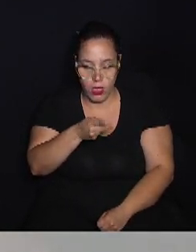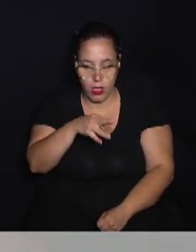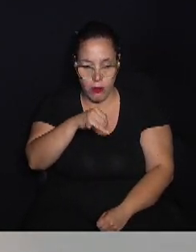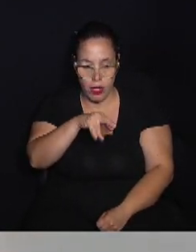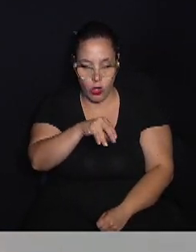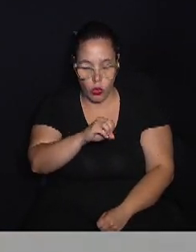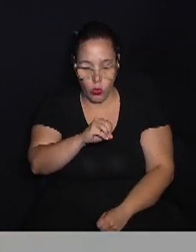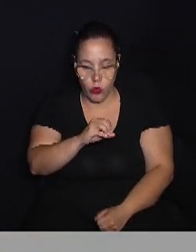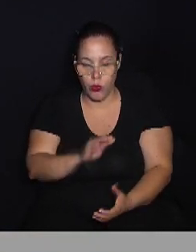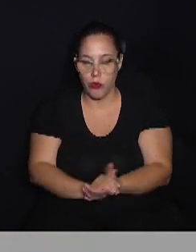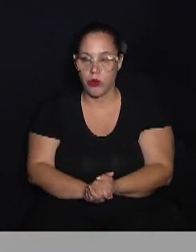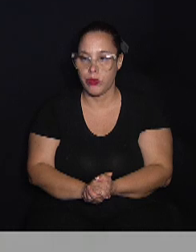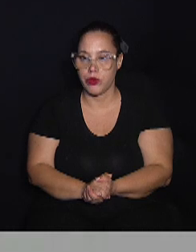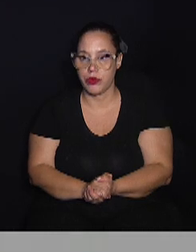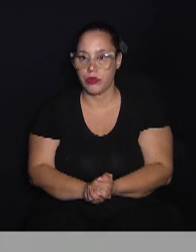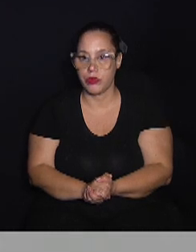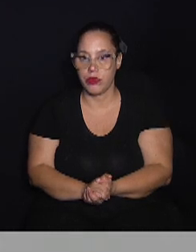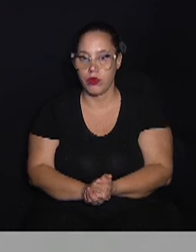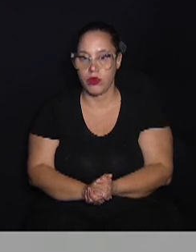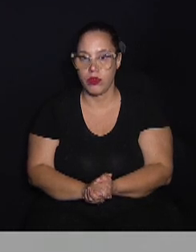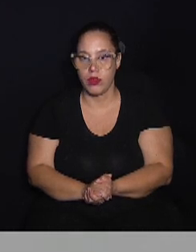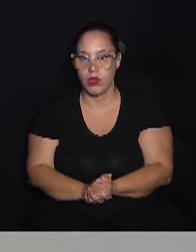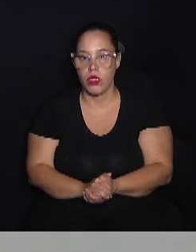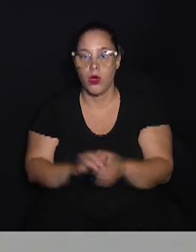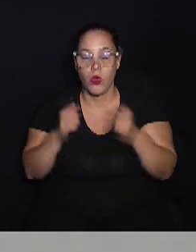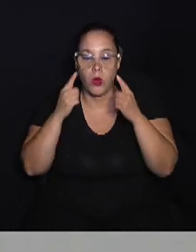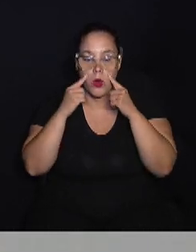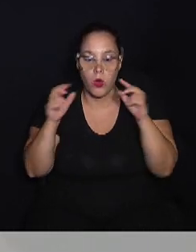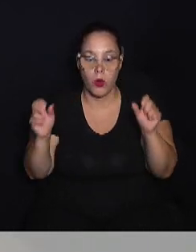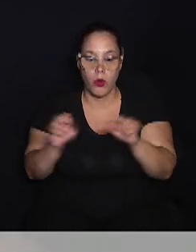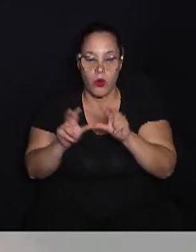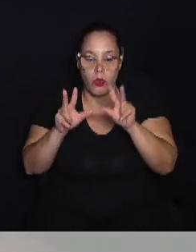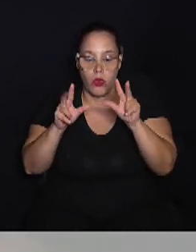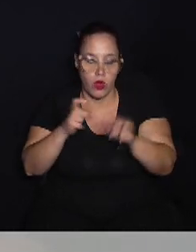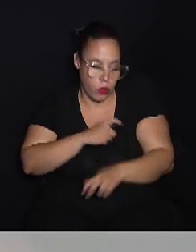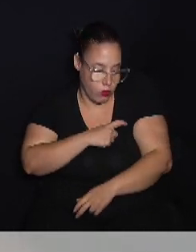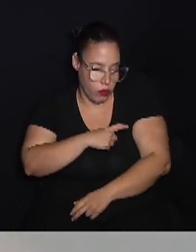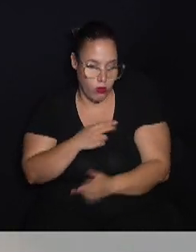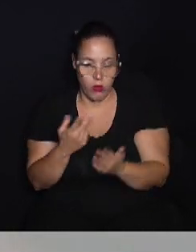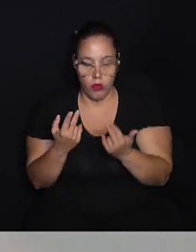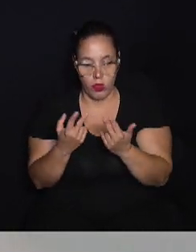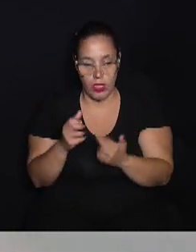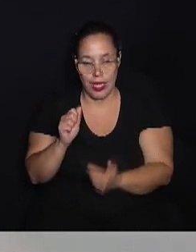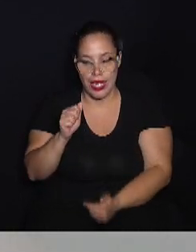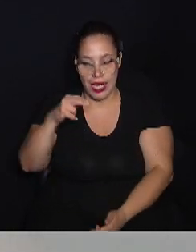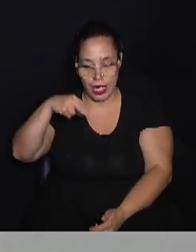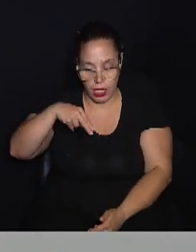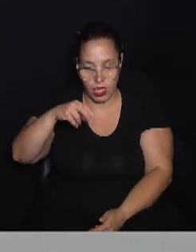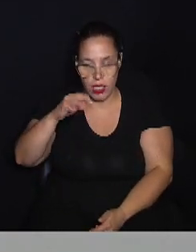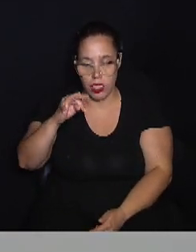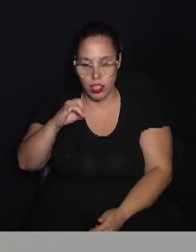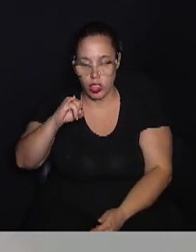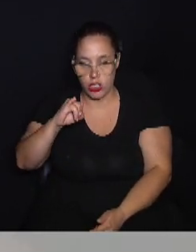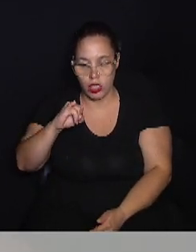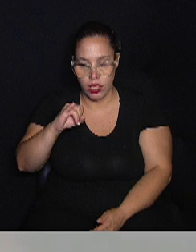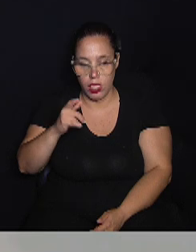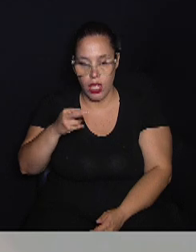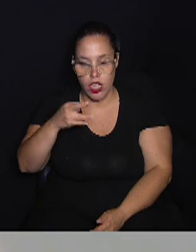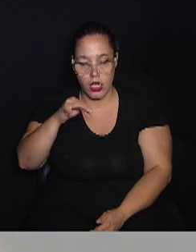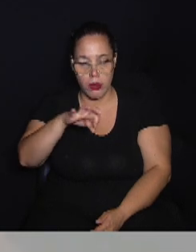parabeno já uma coisa para ficar atento também que desodorante não é a mesma coisa que antitranspirante os